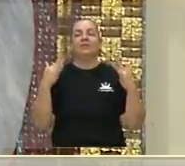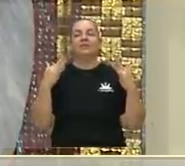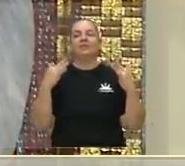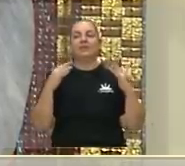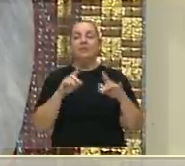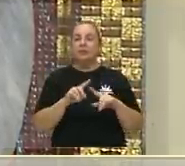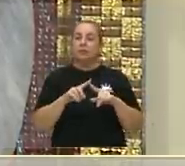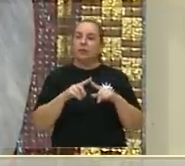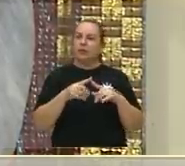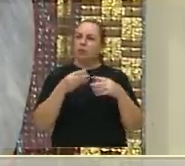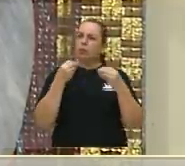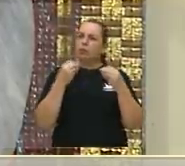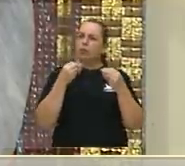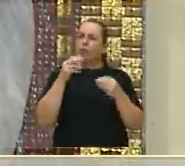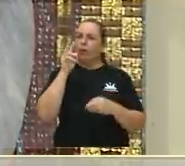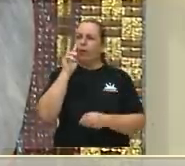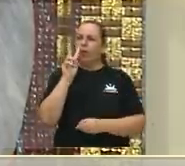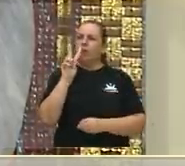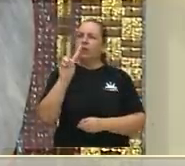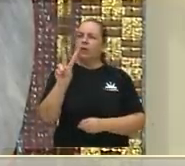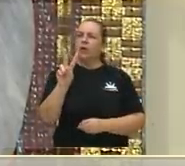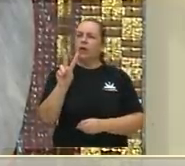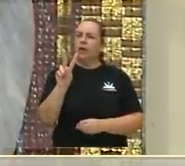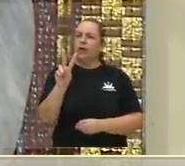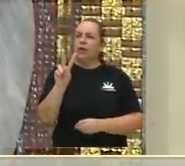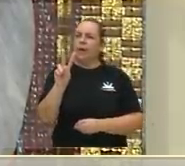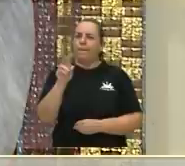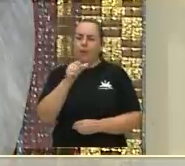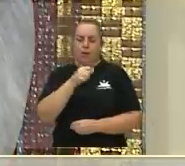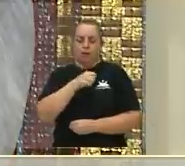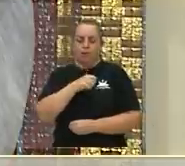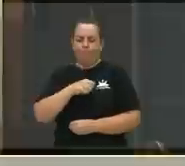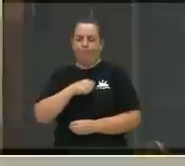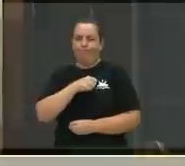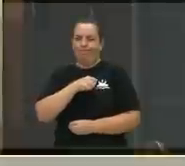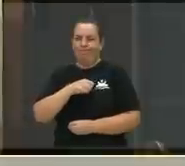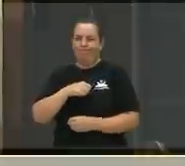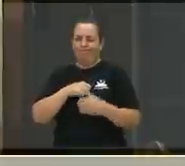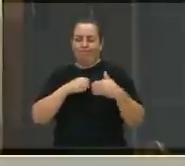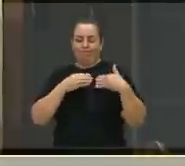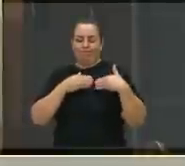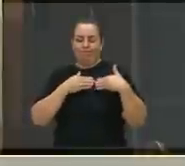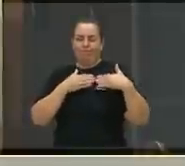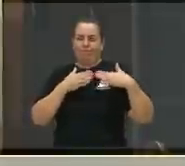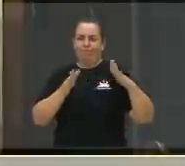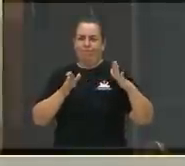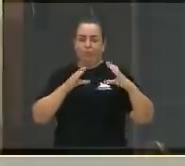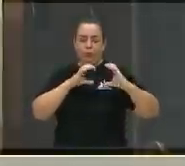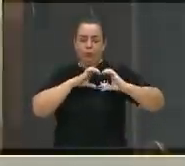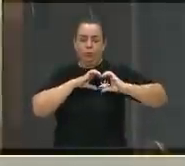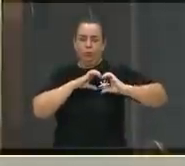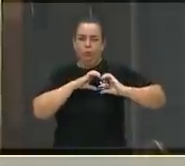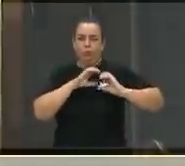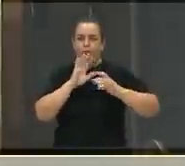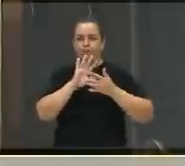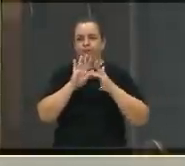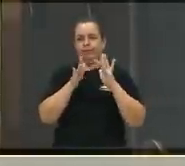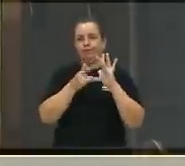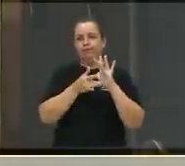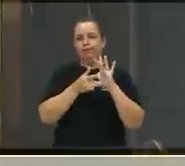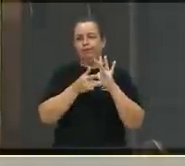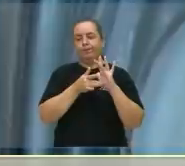é mas como não olhar e para fenda aperta no coração de jesus